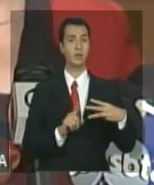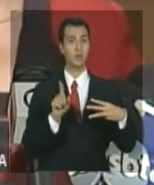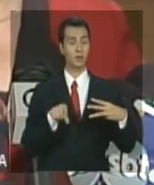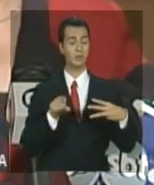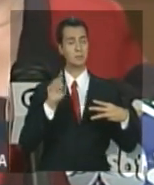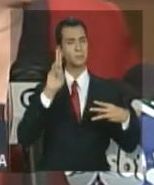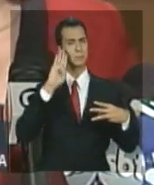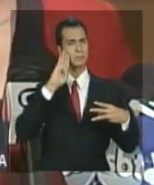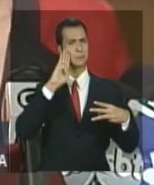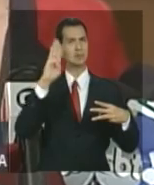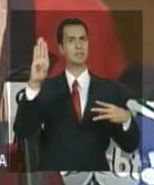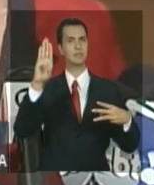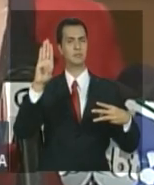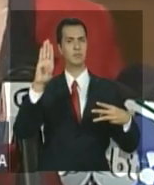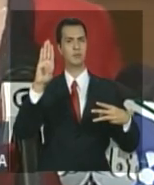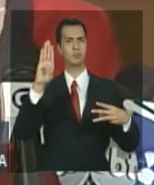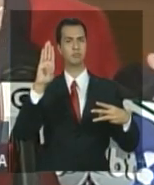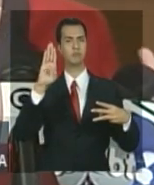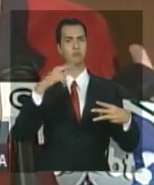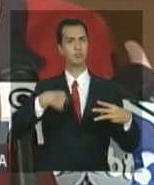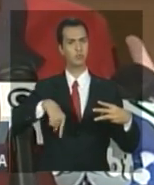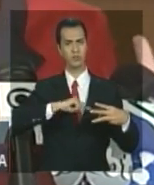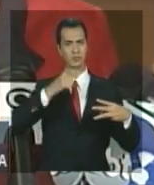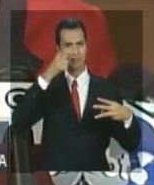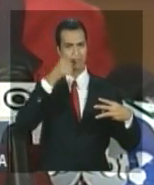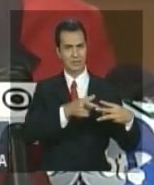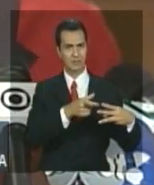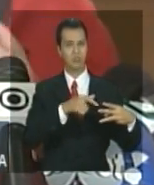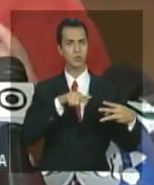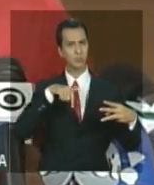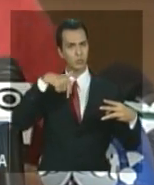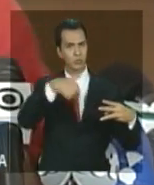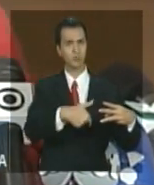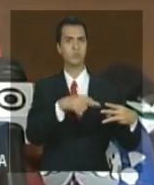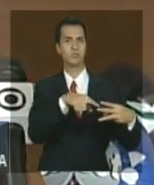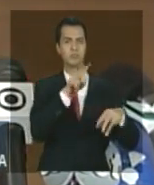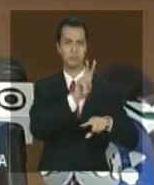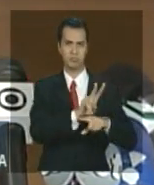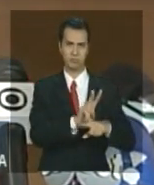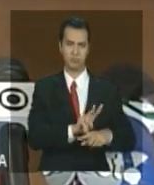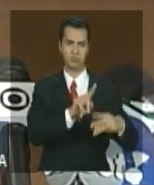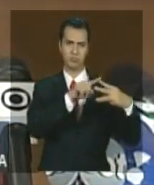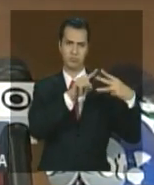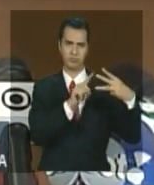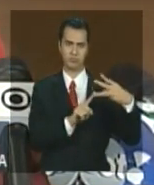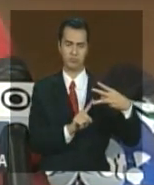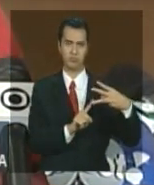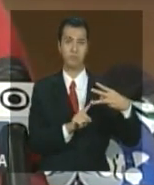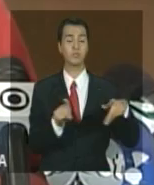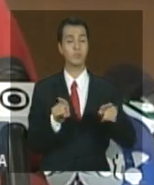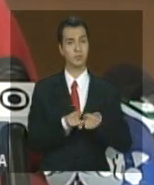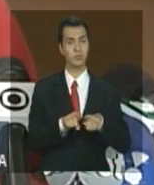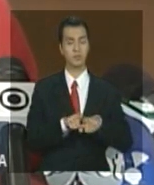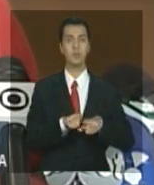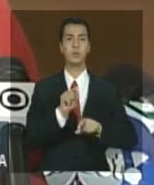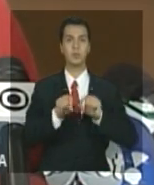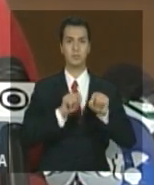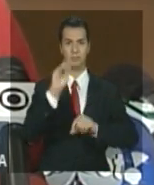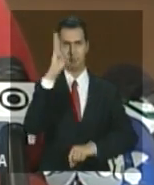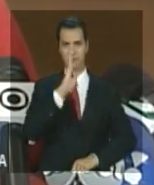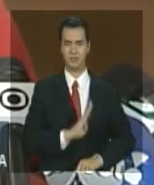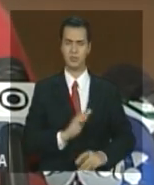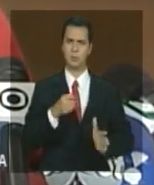do nosso interesse e do nosso esforço. Além disso, obviamente, o Brasil